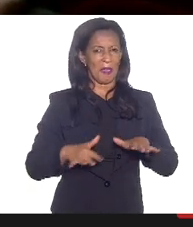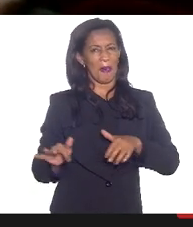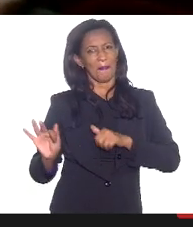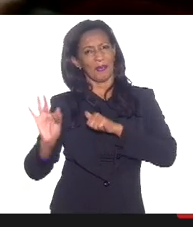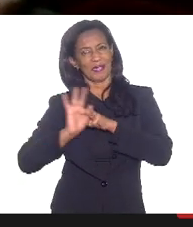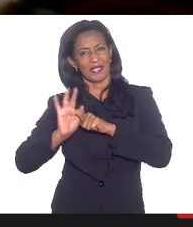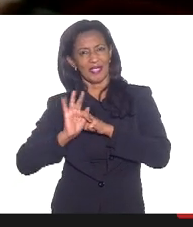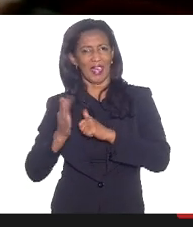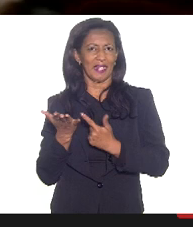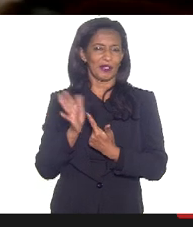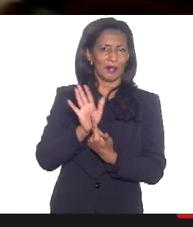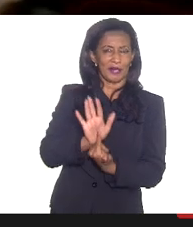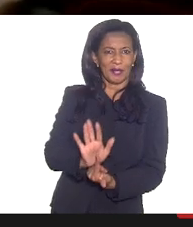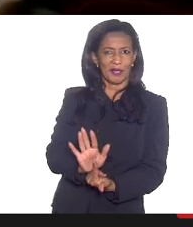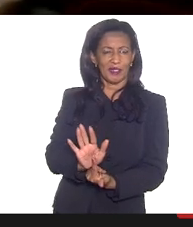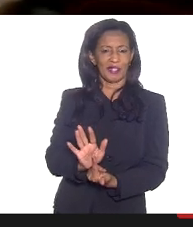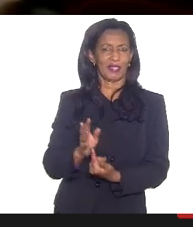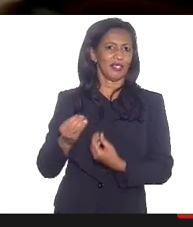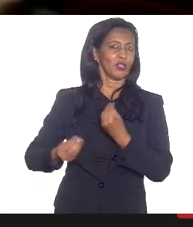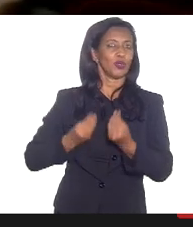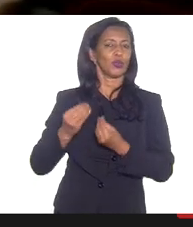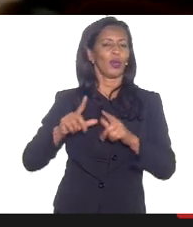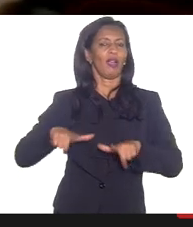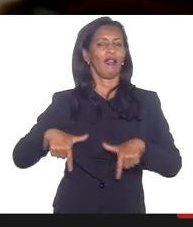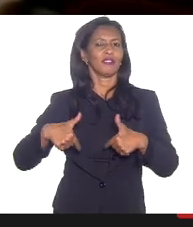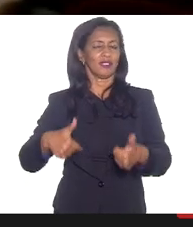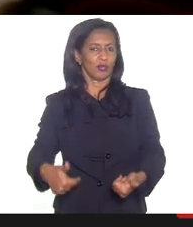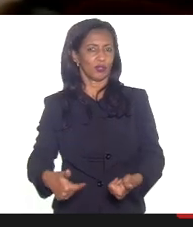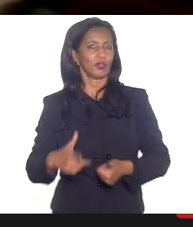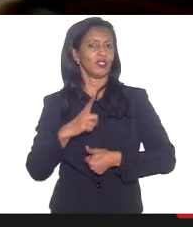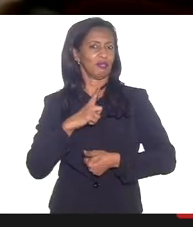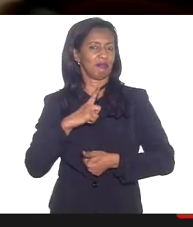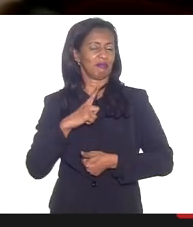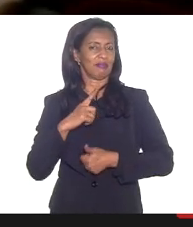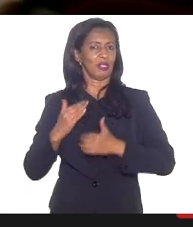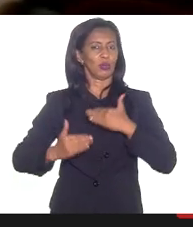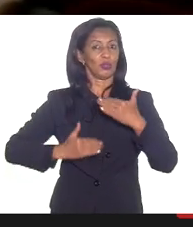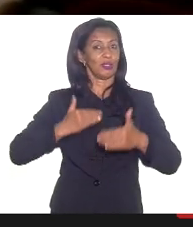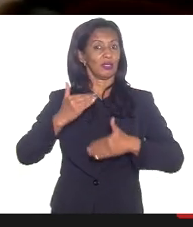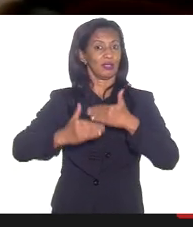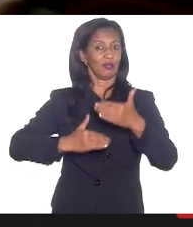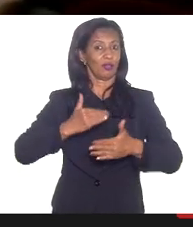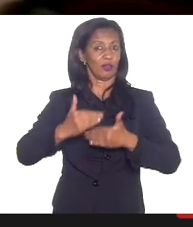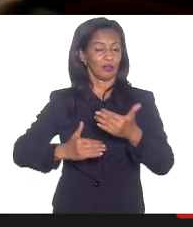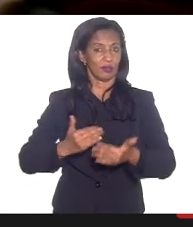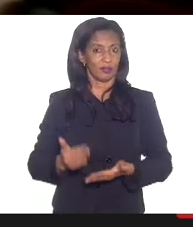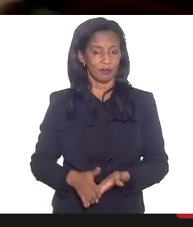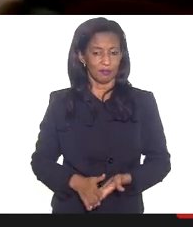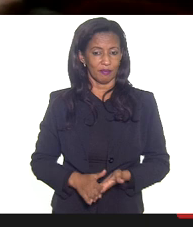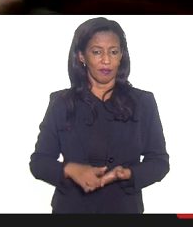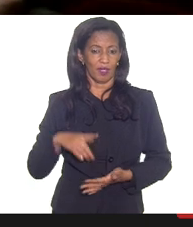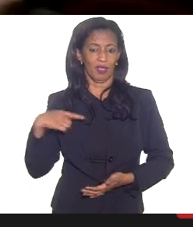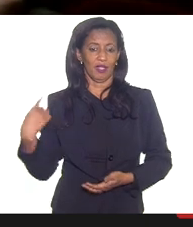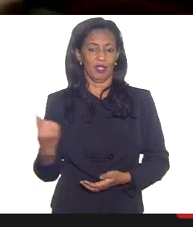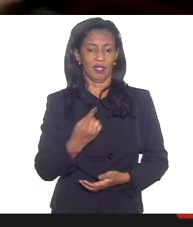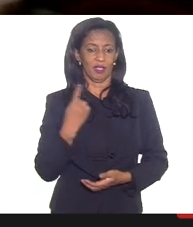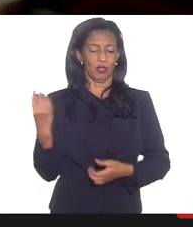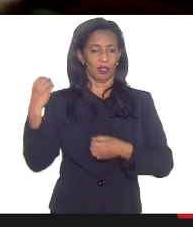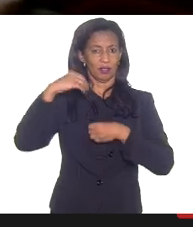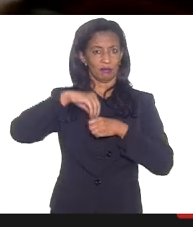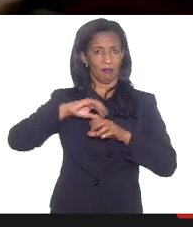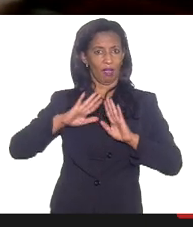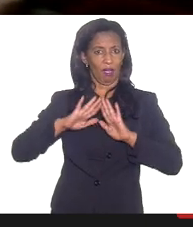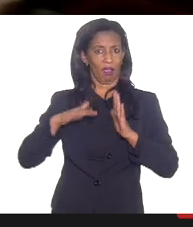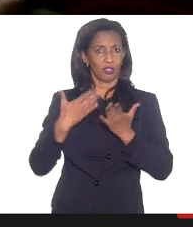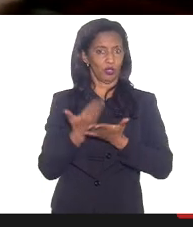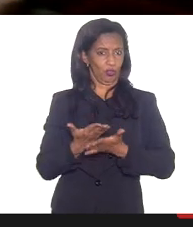técnica de apresentação de todas as ações que têm sido desenvolvidas nas nossas unidades